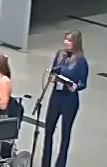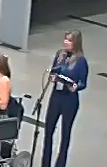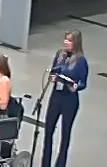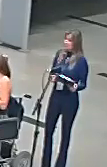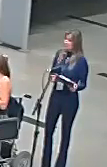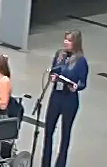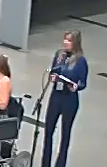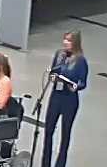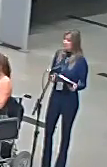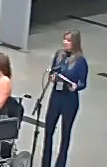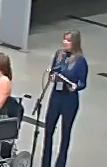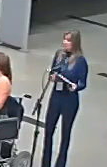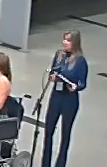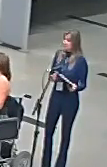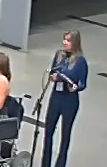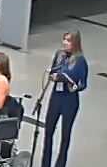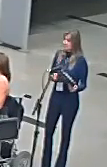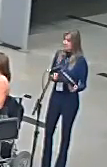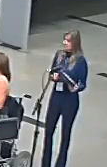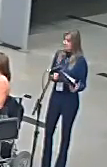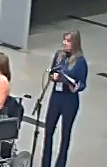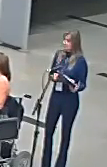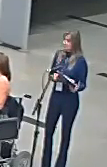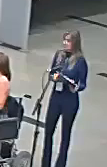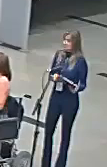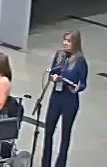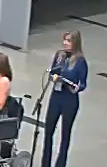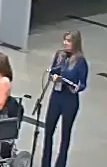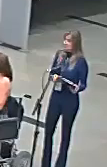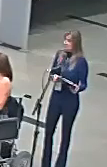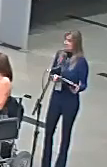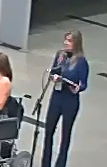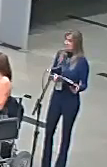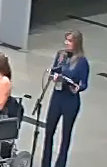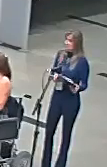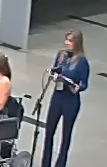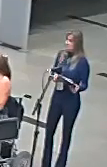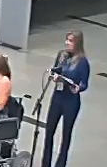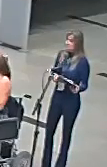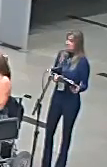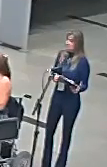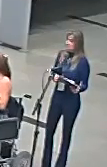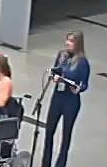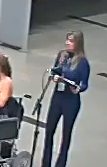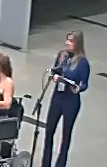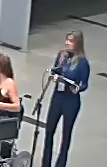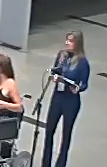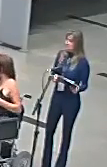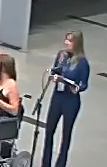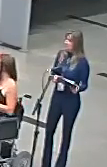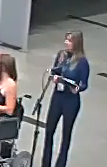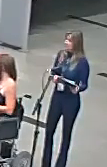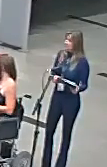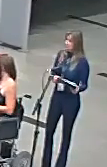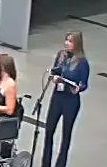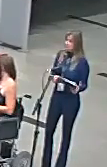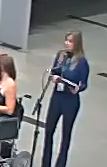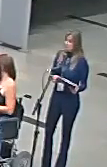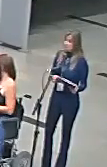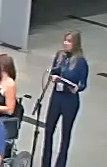aqui representando a mesa Ah tem tem um conselho tem realmente o conselheiro deficiência intelectual tem mais